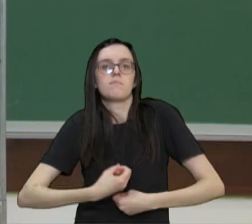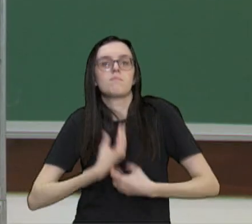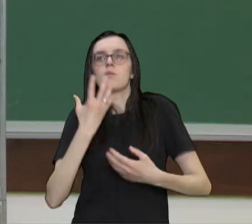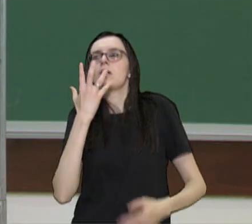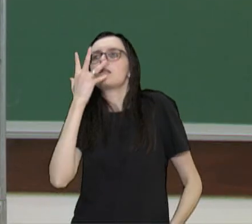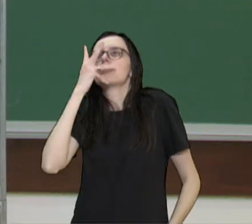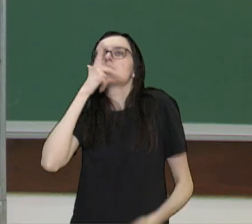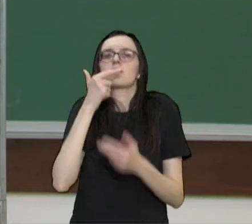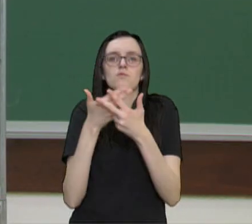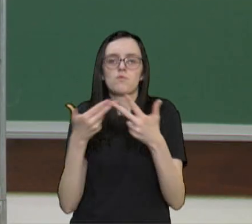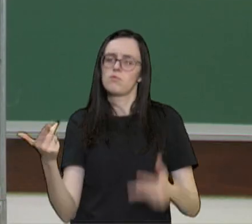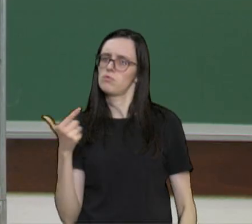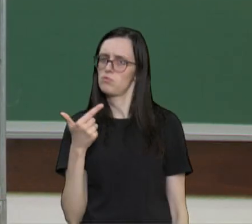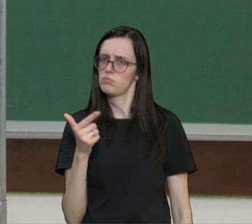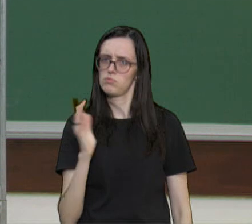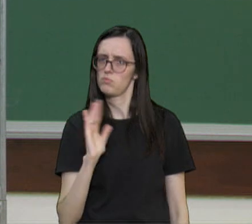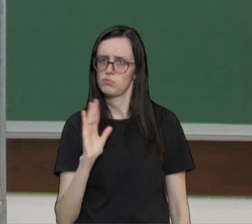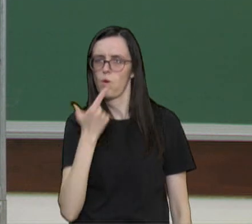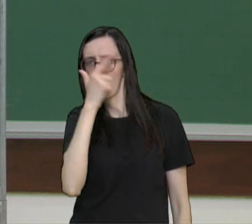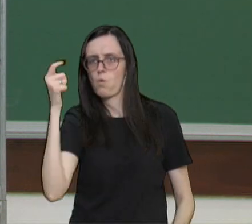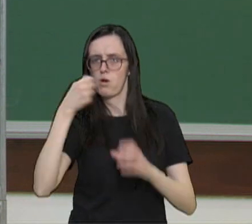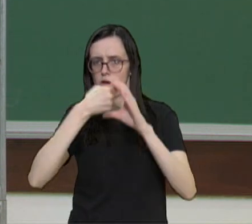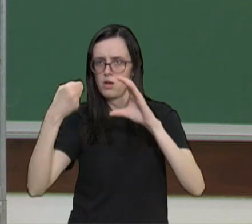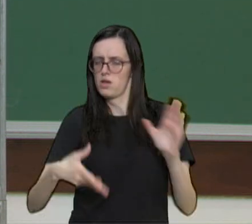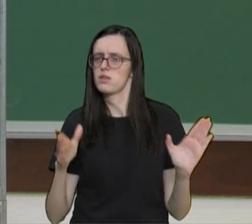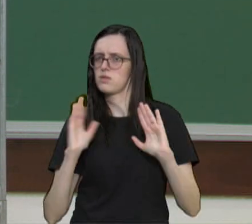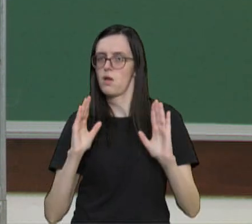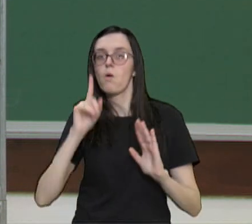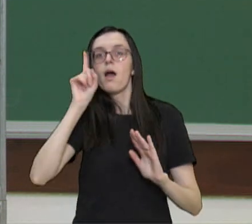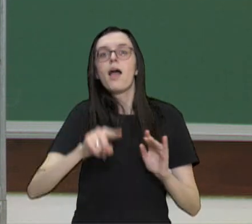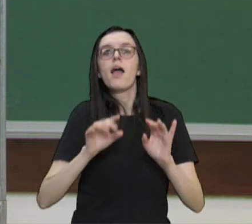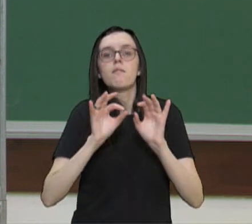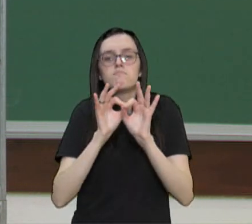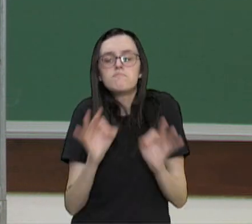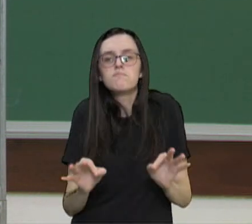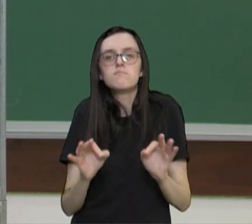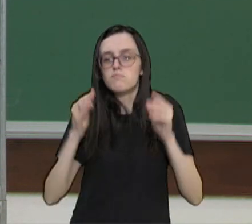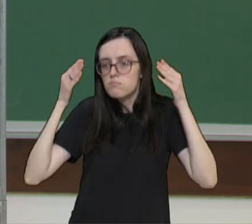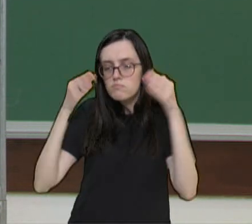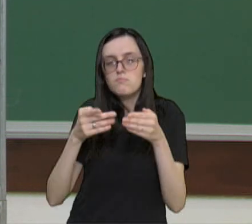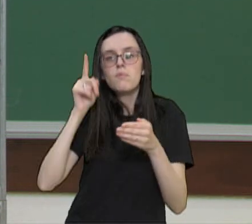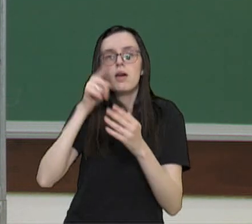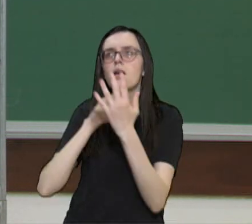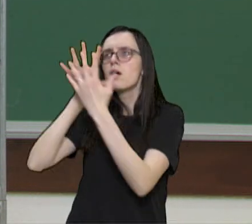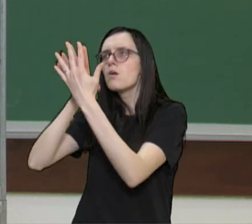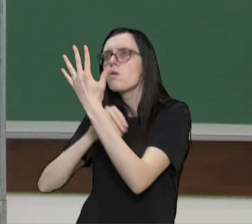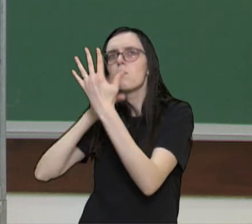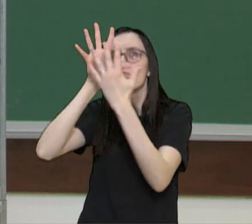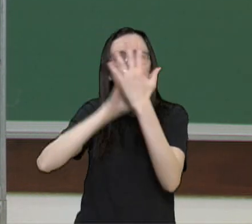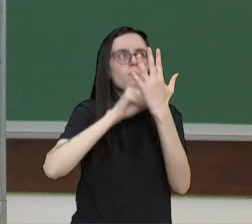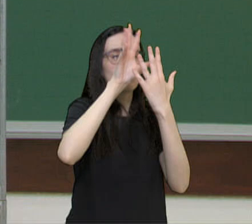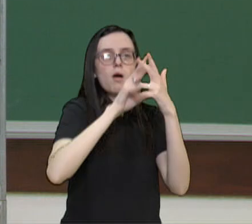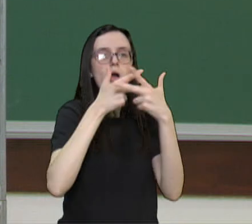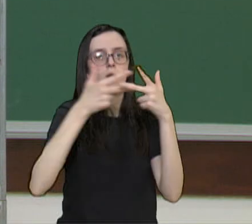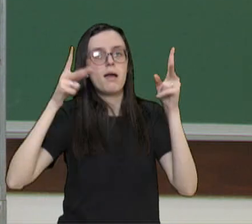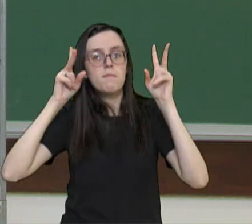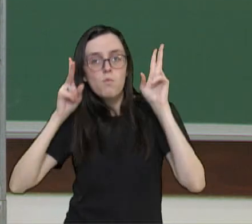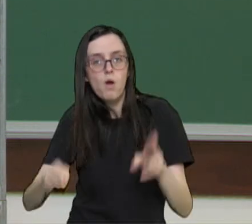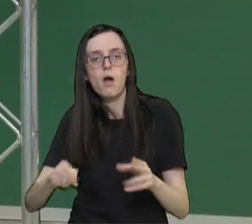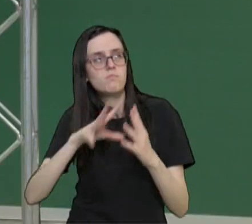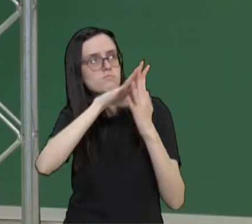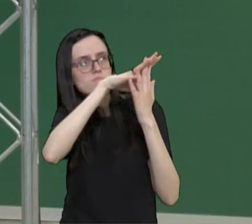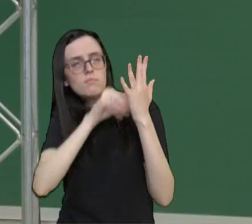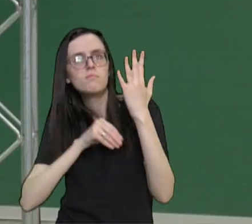tem outras características. É simplesmente copiar a natureza, copiar as coisas como elas realmente